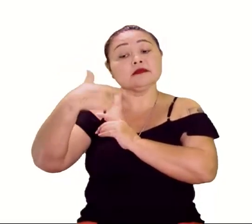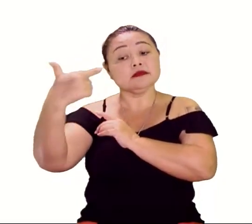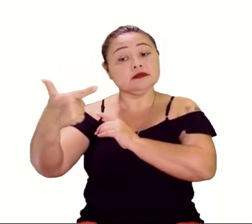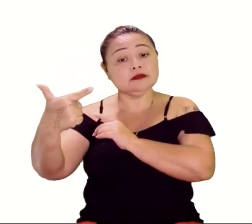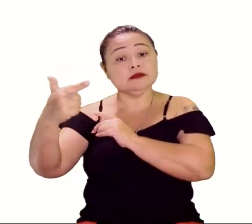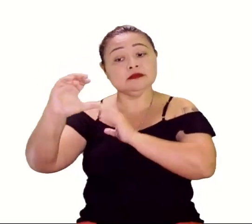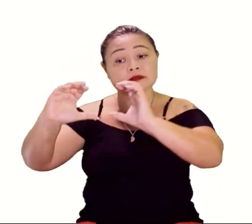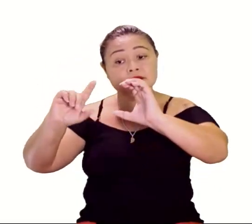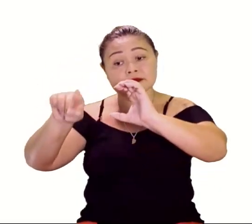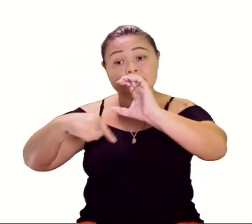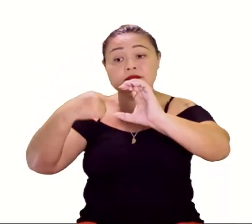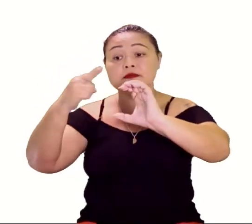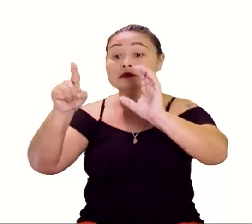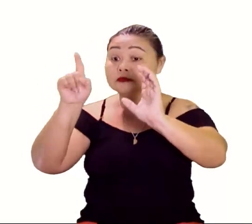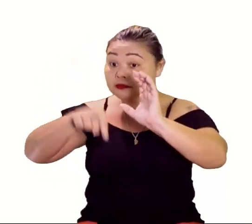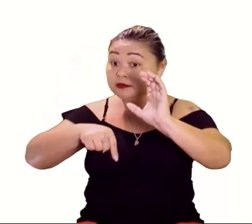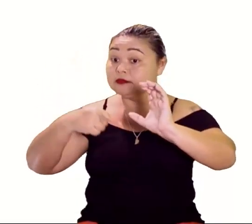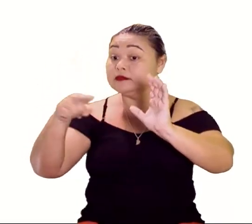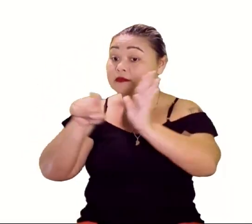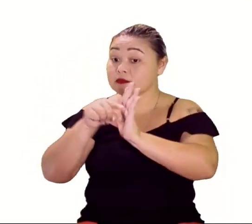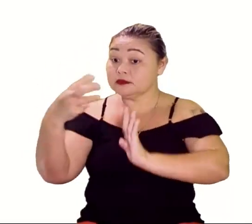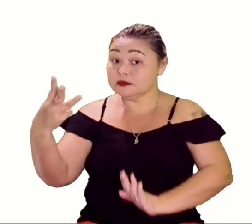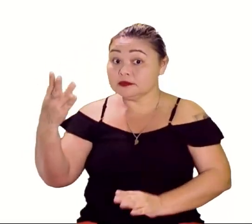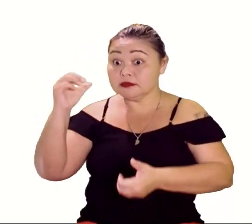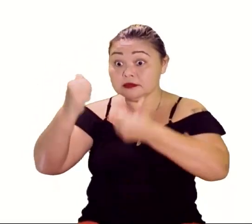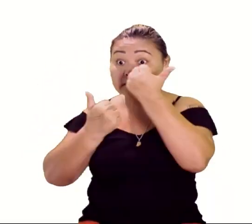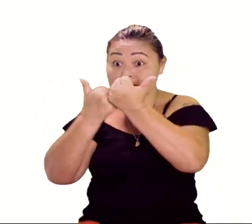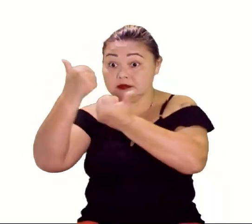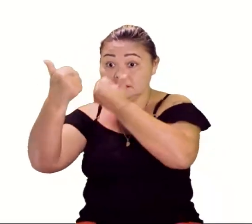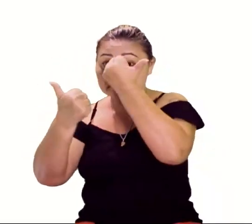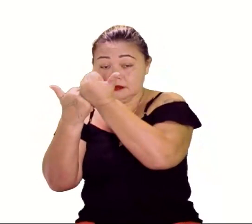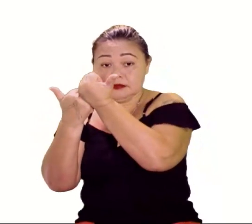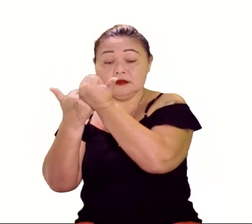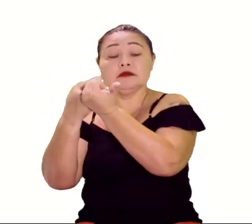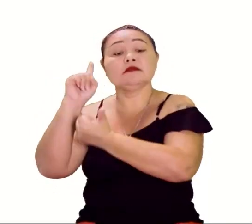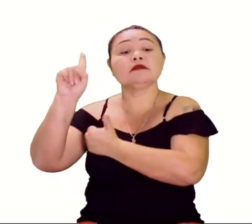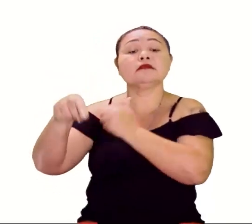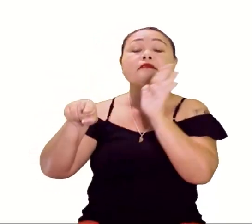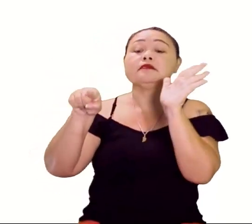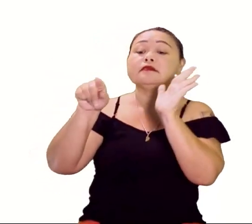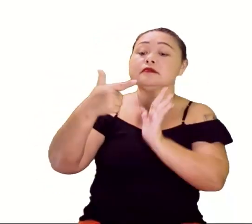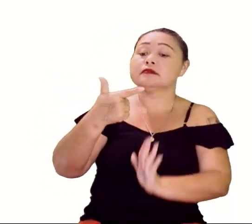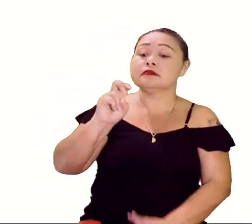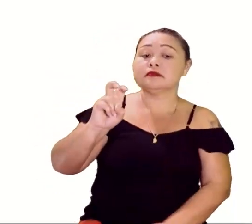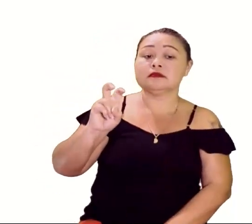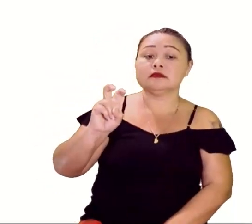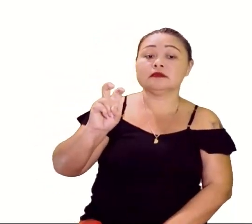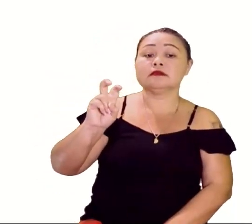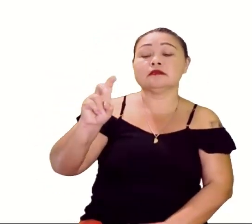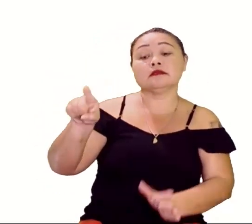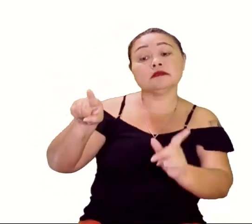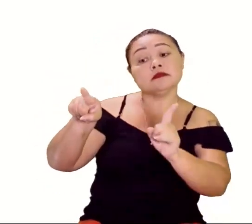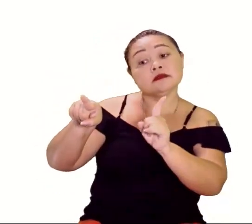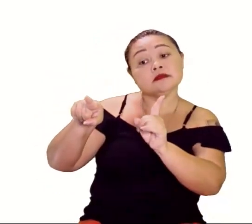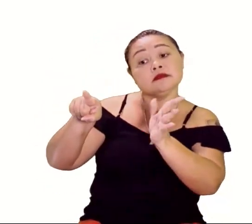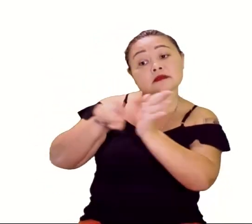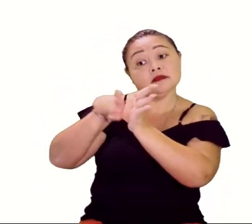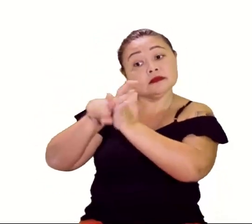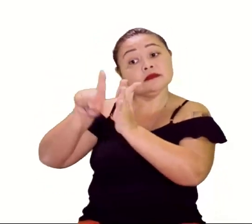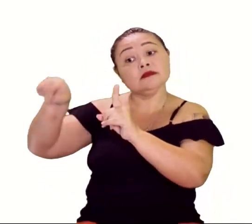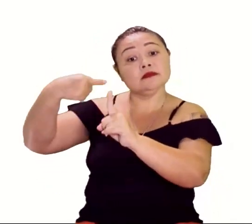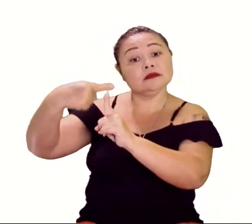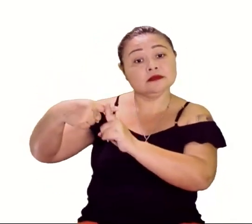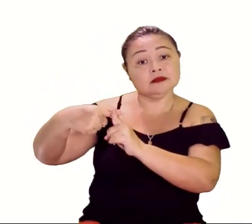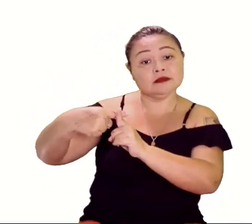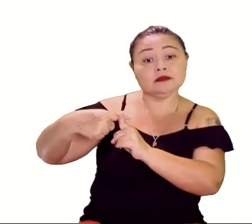2, 2. vezes o C, que é Menos 3. menos 3. Vamos lá. Menos 5 ao quadrado. 25. Menos com menos vai dar mais. 2 vezes